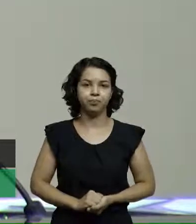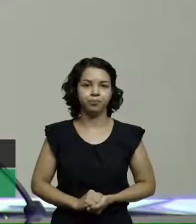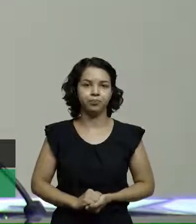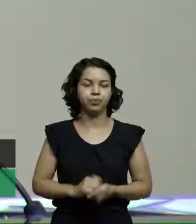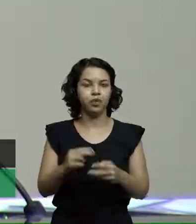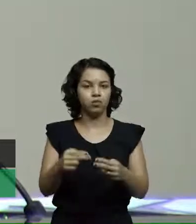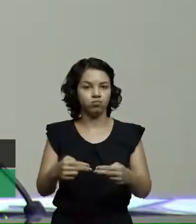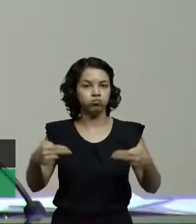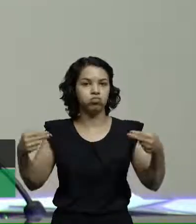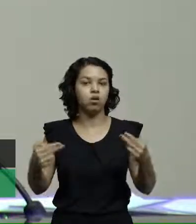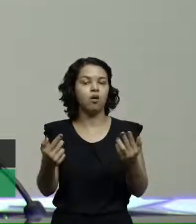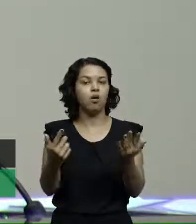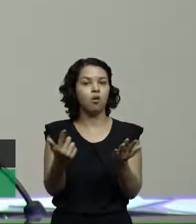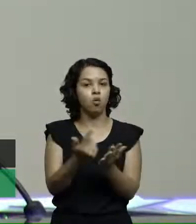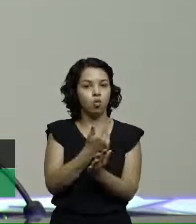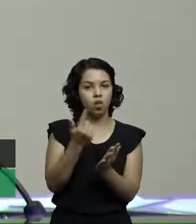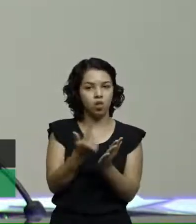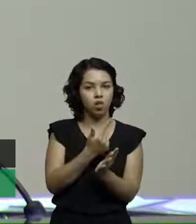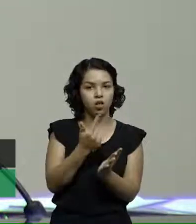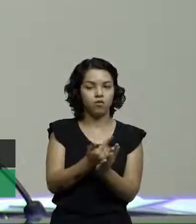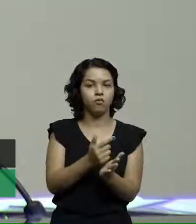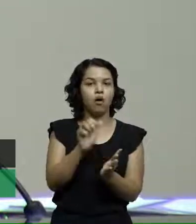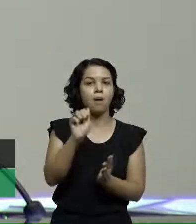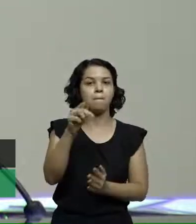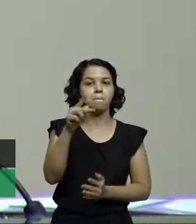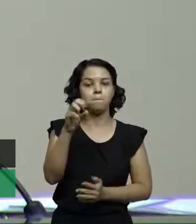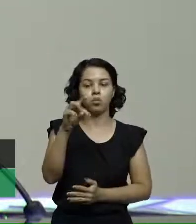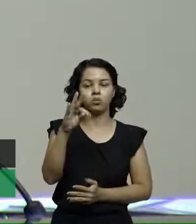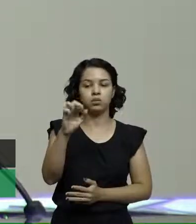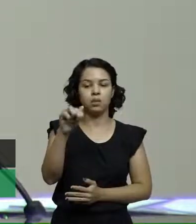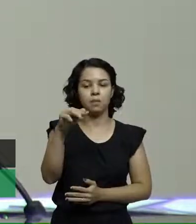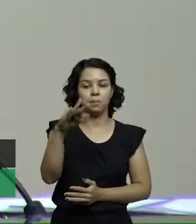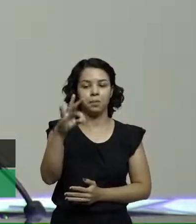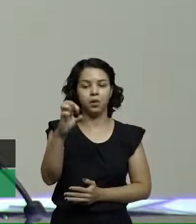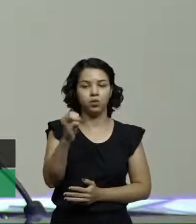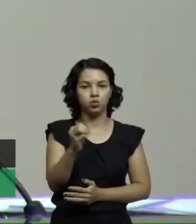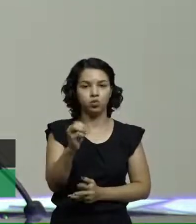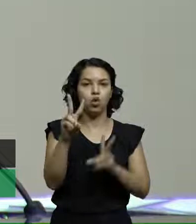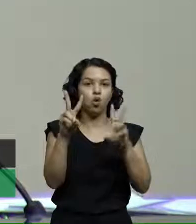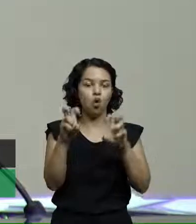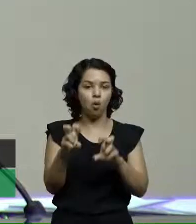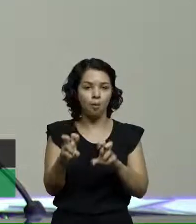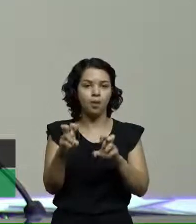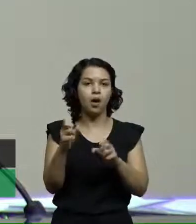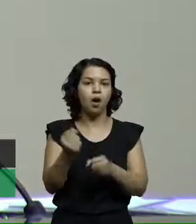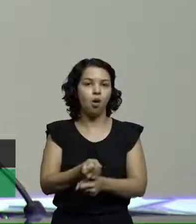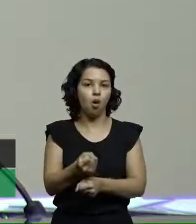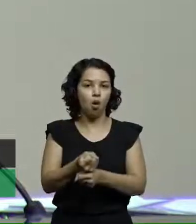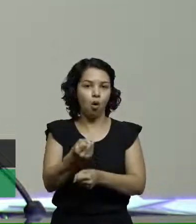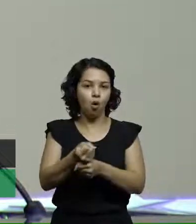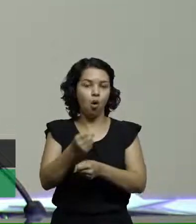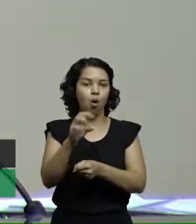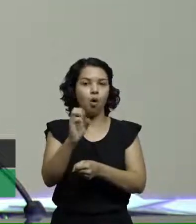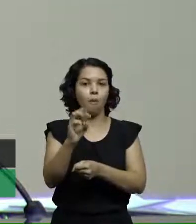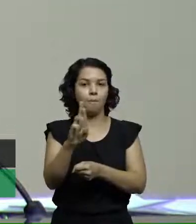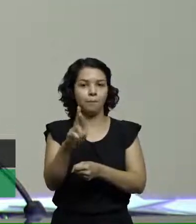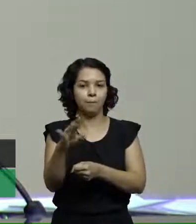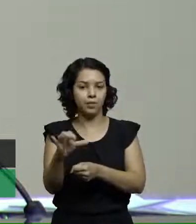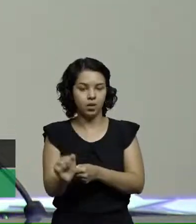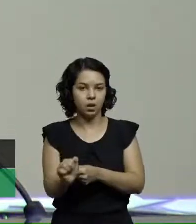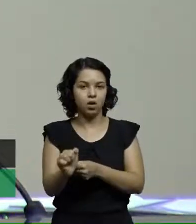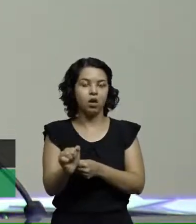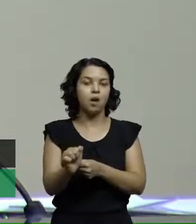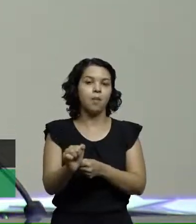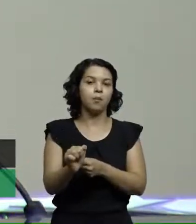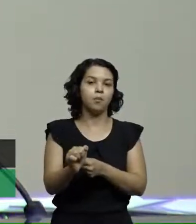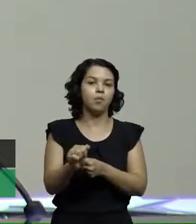lançamento do livro Apontamentos sobre a obra Fundamentos da Política Jurídica. Em discussão,